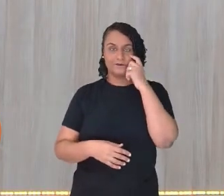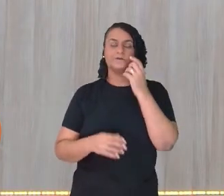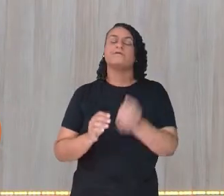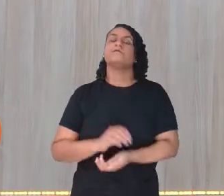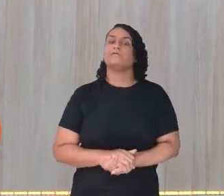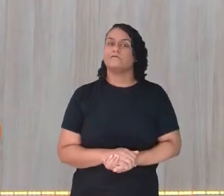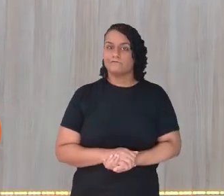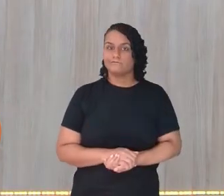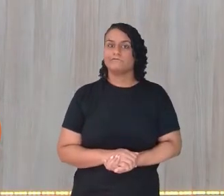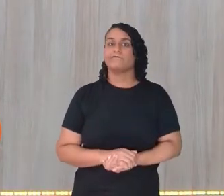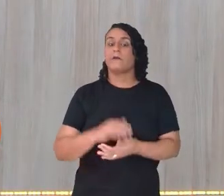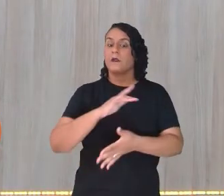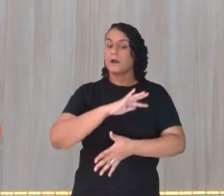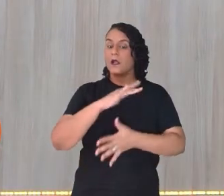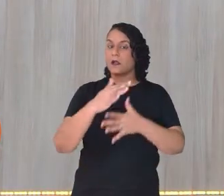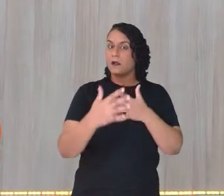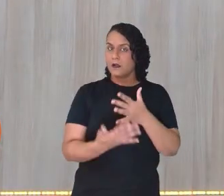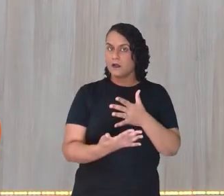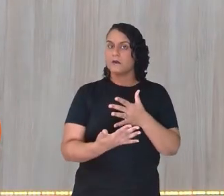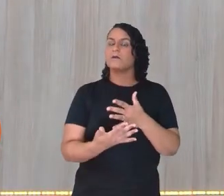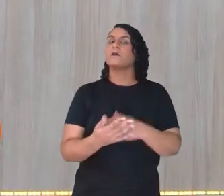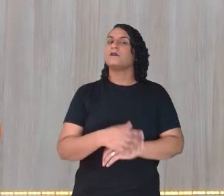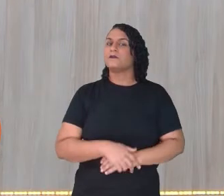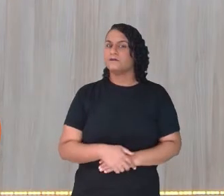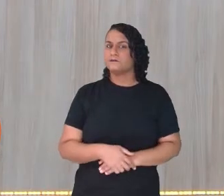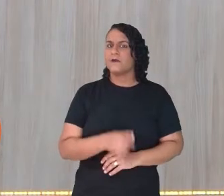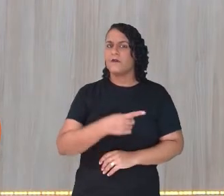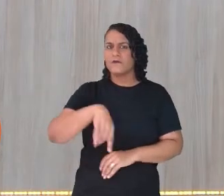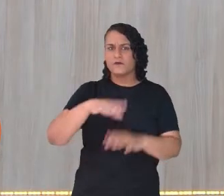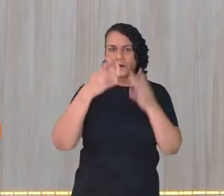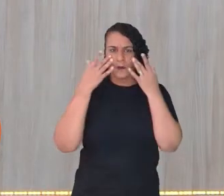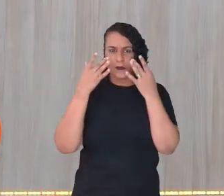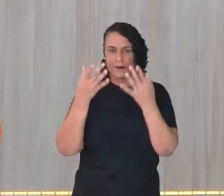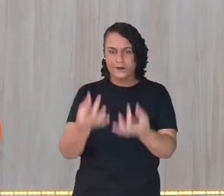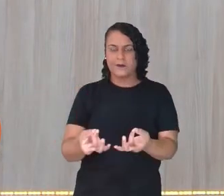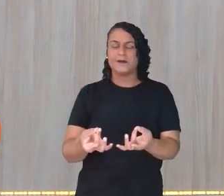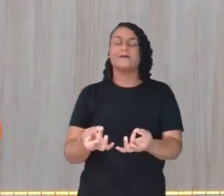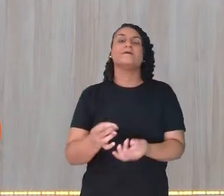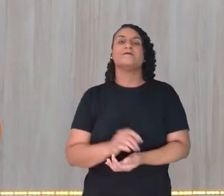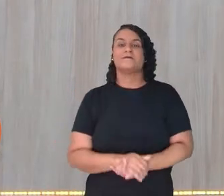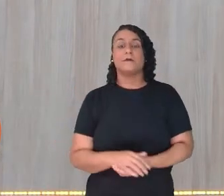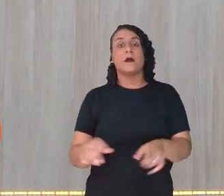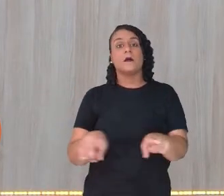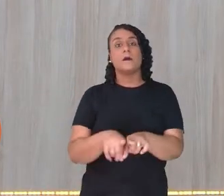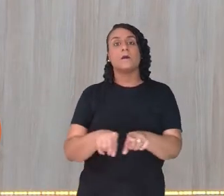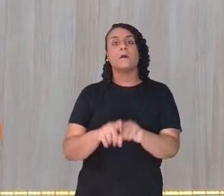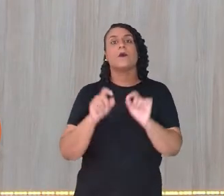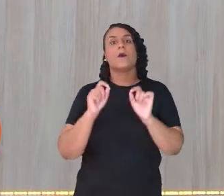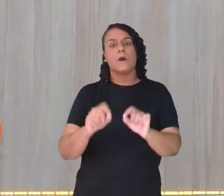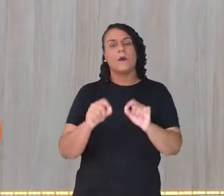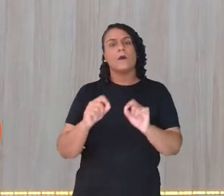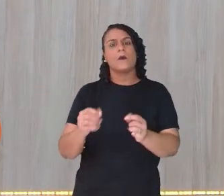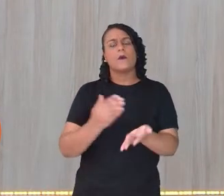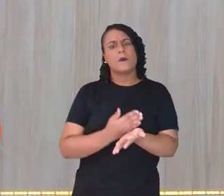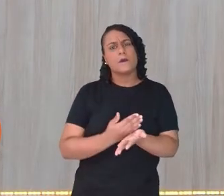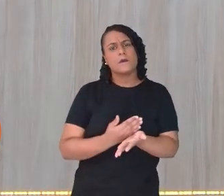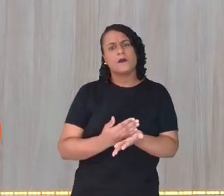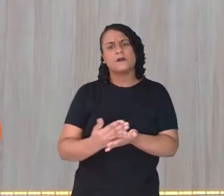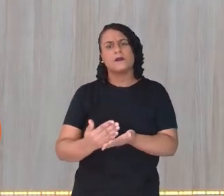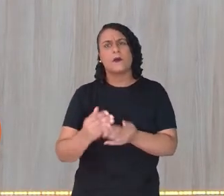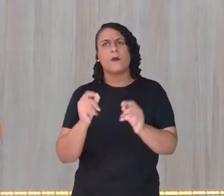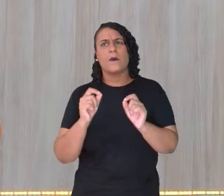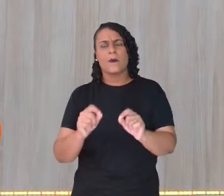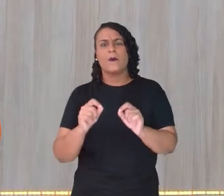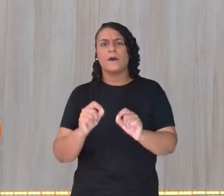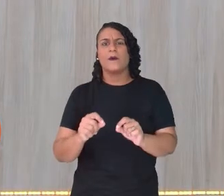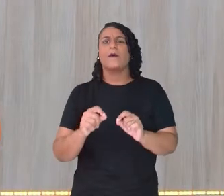língua brasileira de sinais. Então, fica aí atento, né, e vê também, vamos começar a dar uma olhadinha.